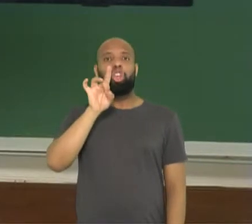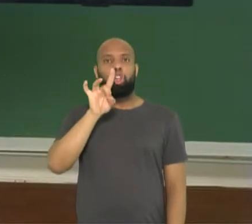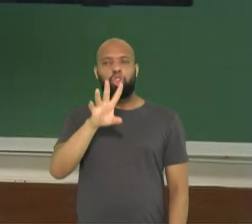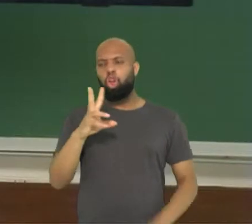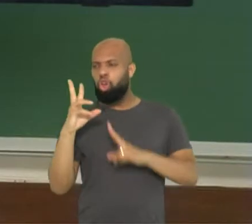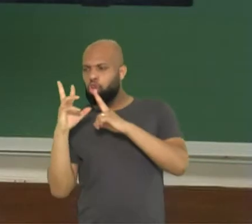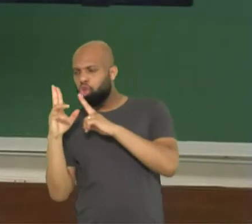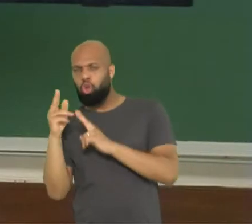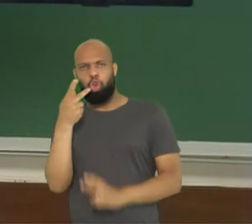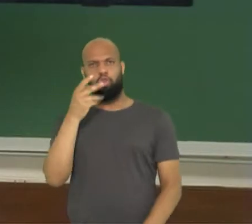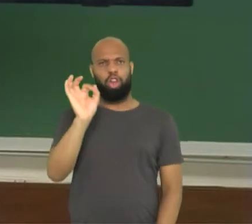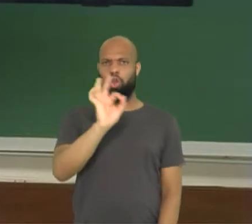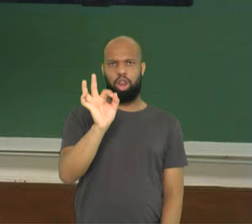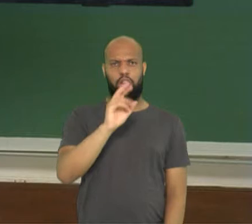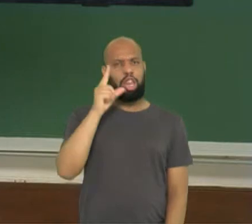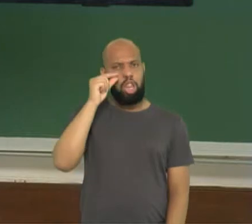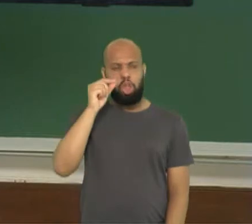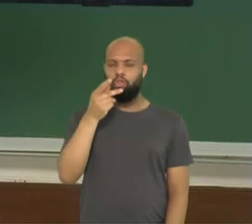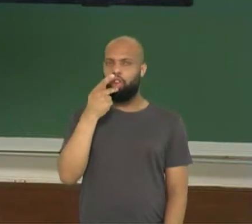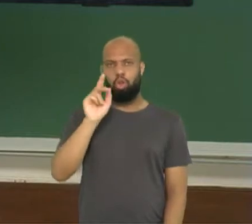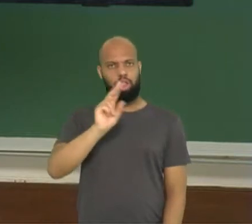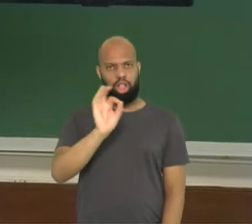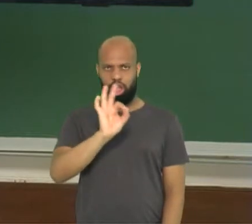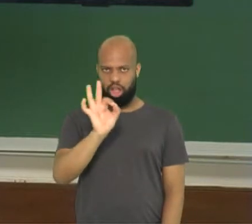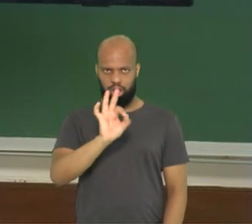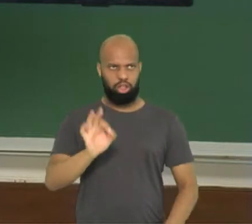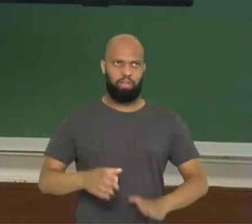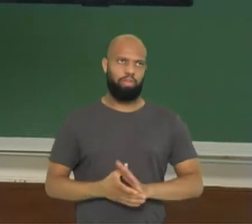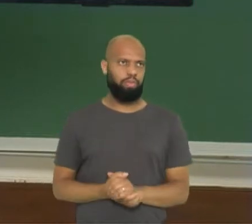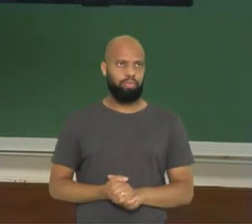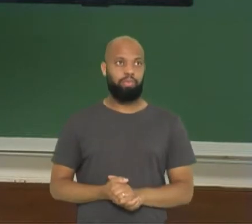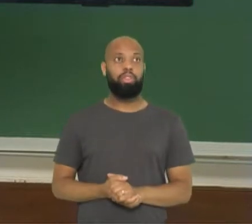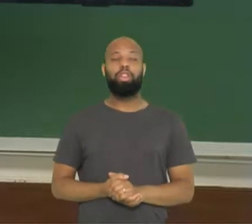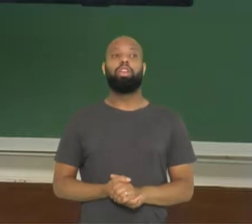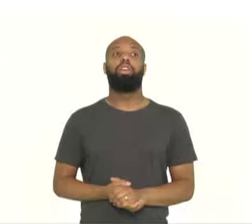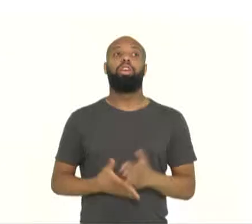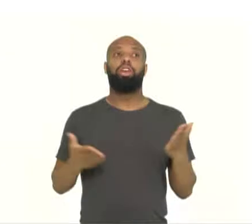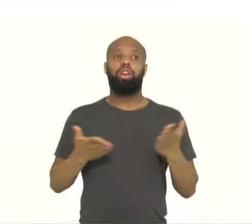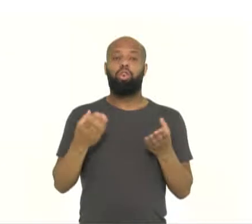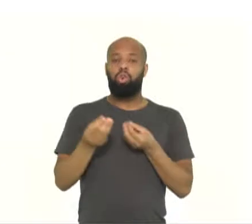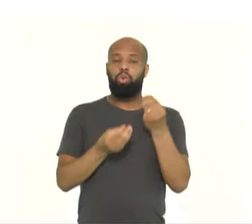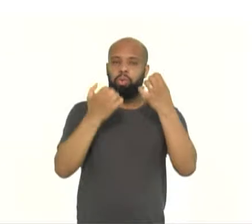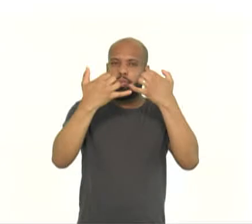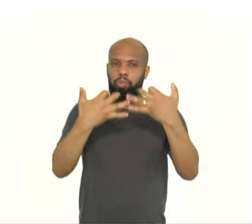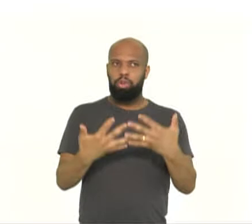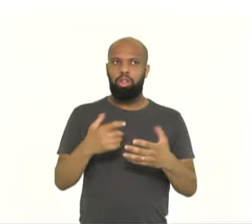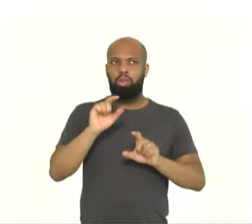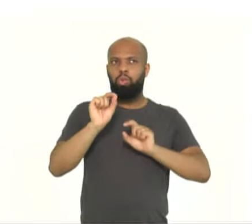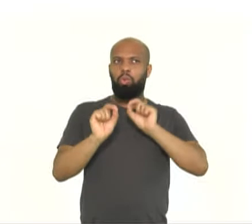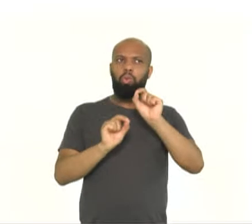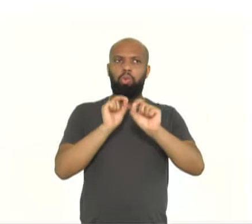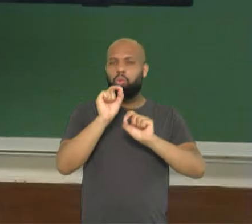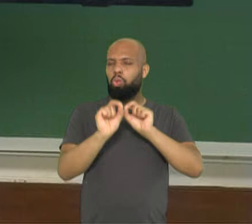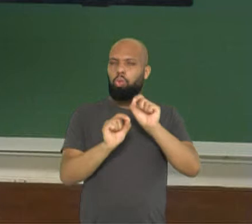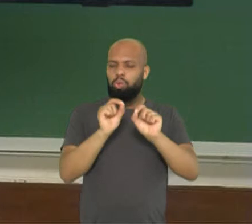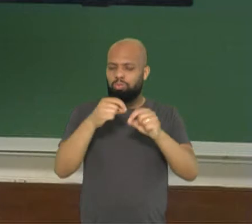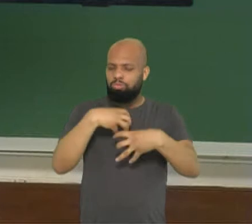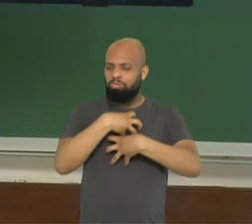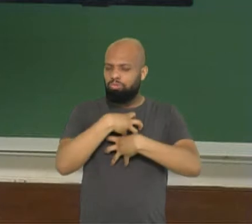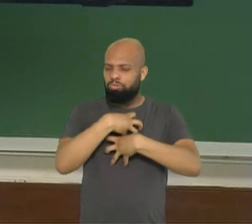citou durante o diálogo que nós lemos. Bien? Como explicar o que te sucede? Como que você